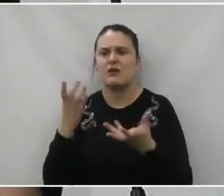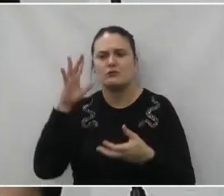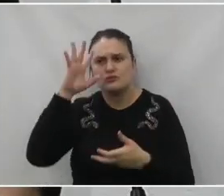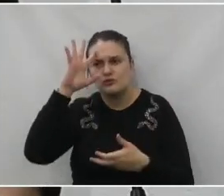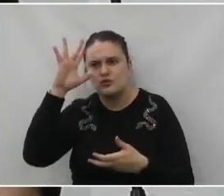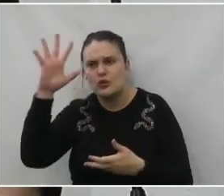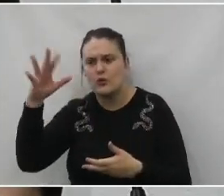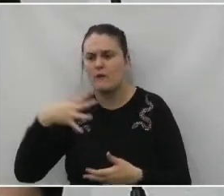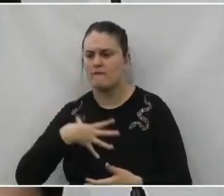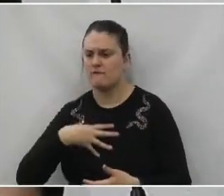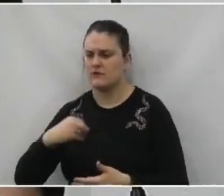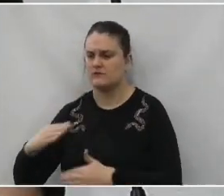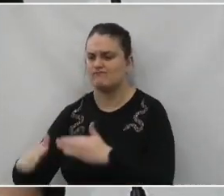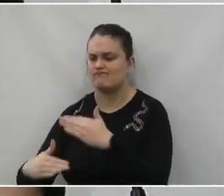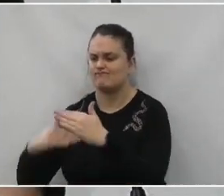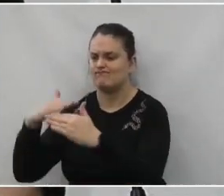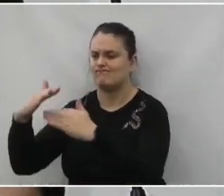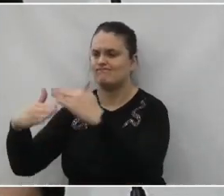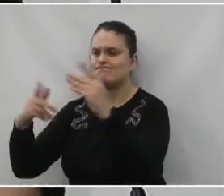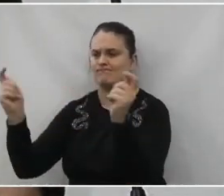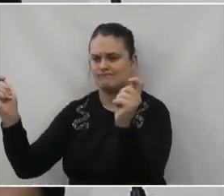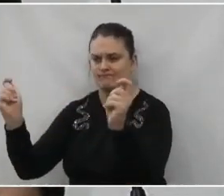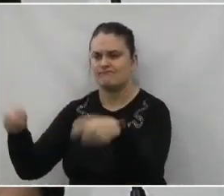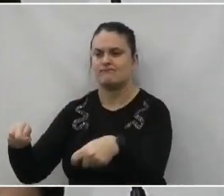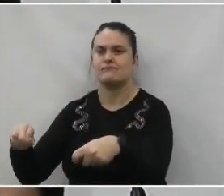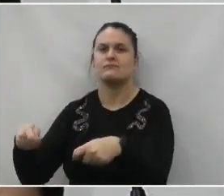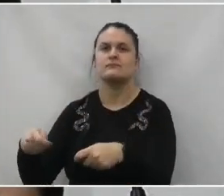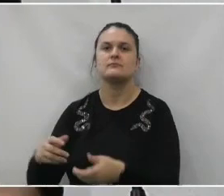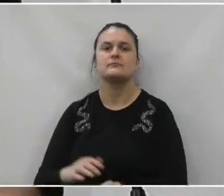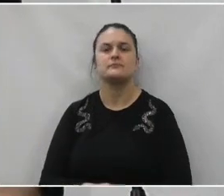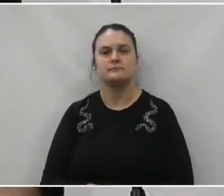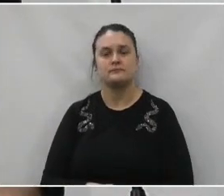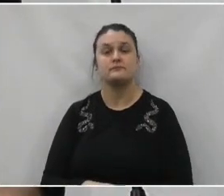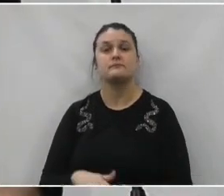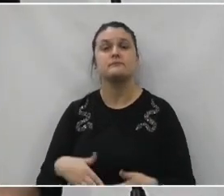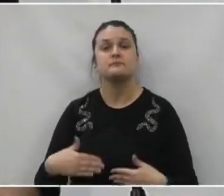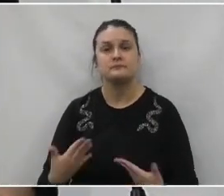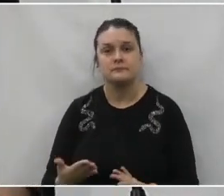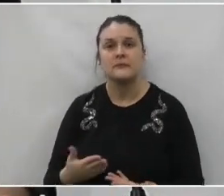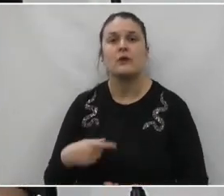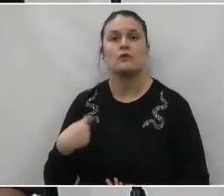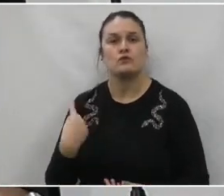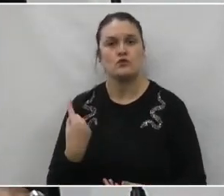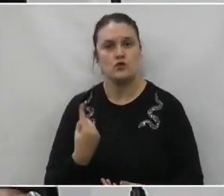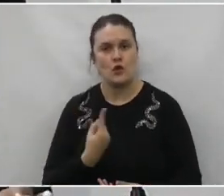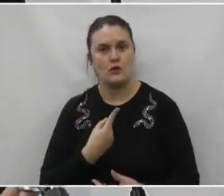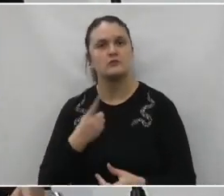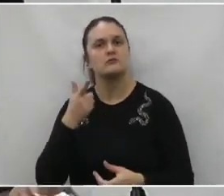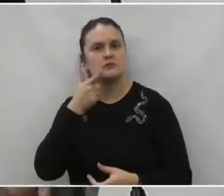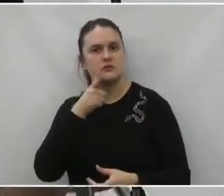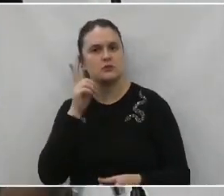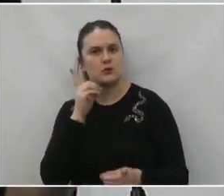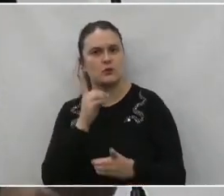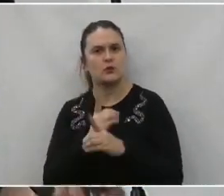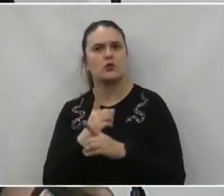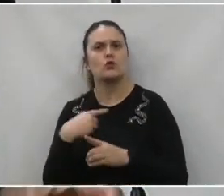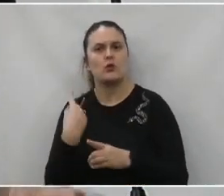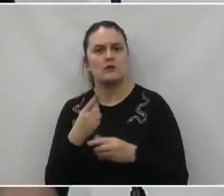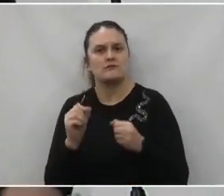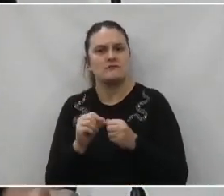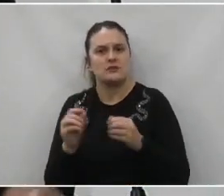crescerem com toda a sua potencialidade. Pois bem, nós encontramos e nos